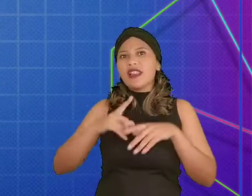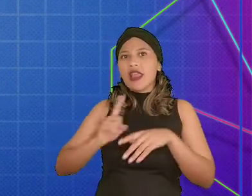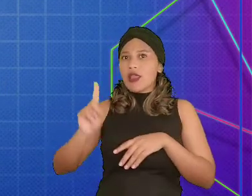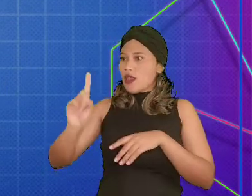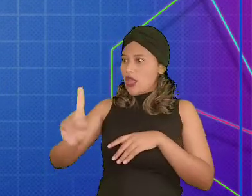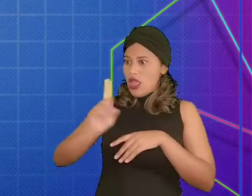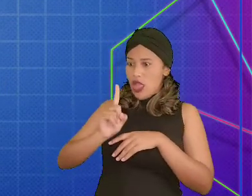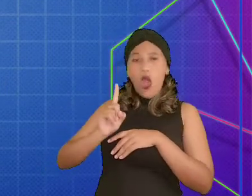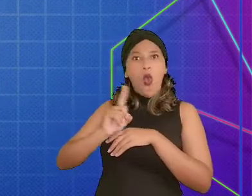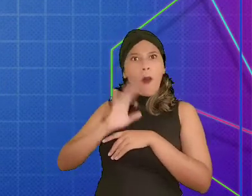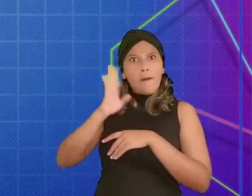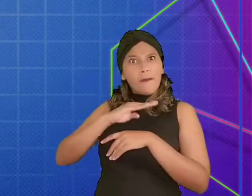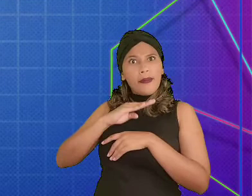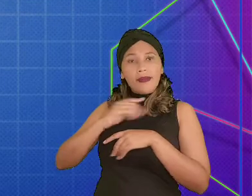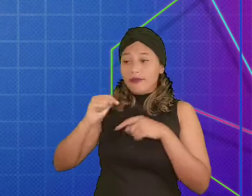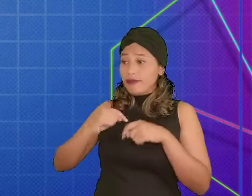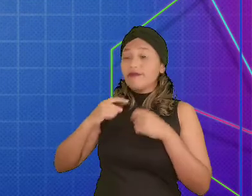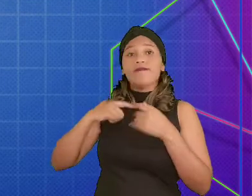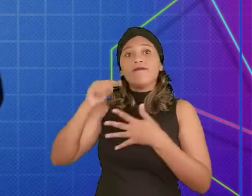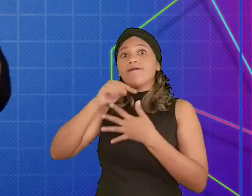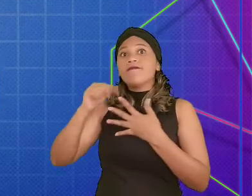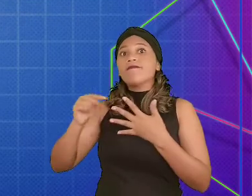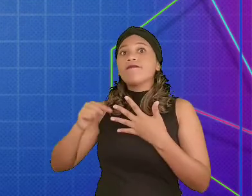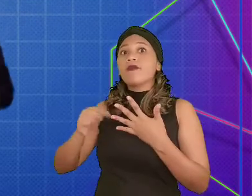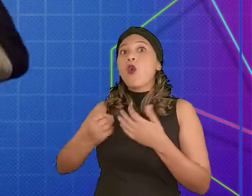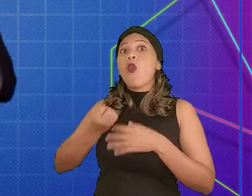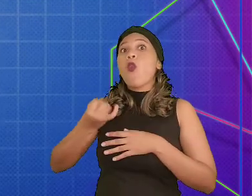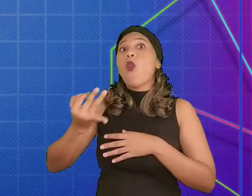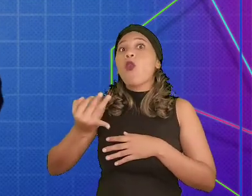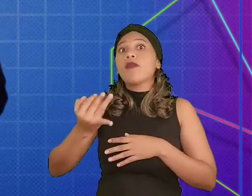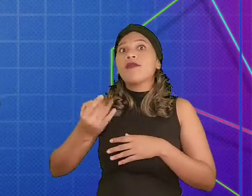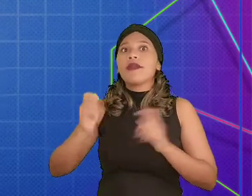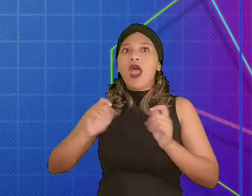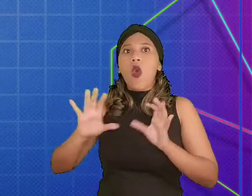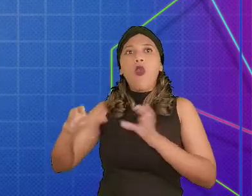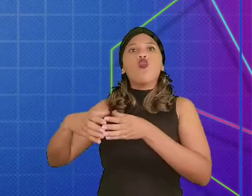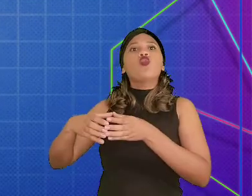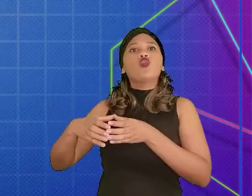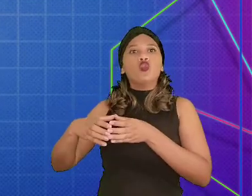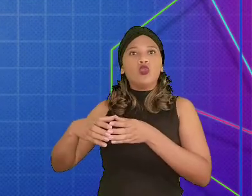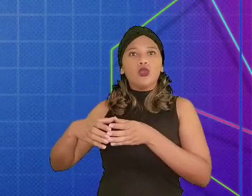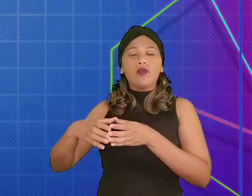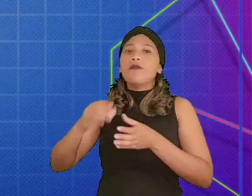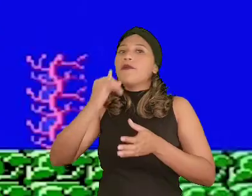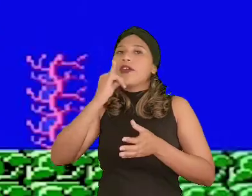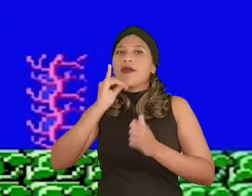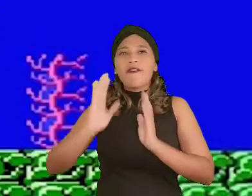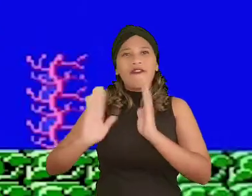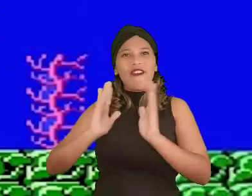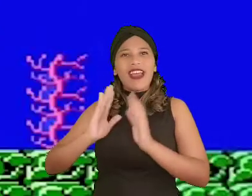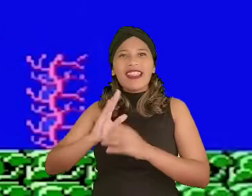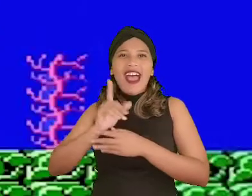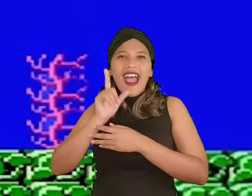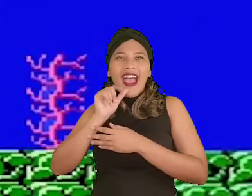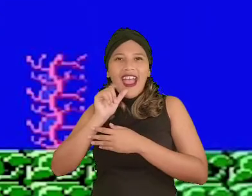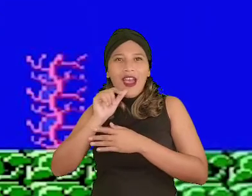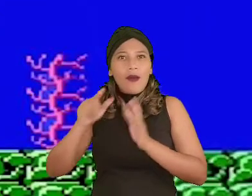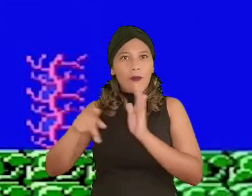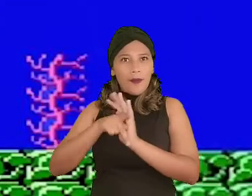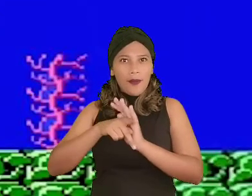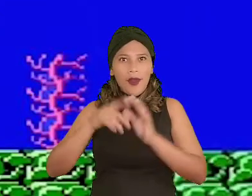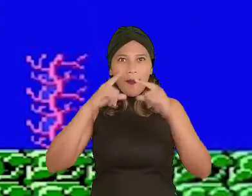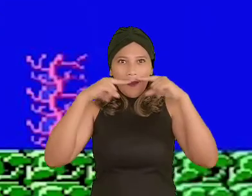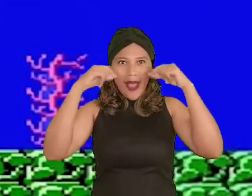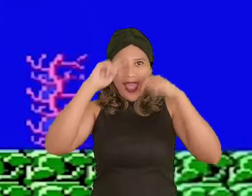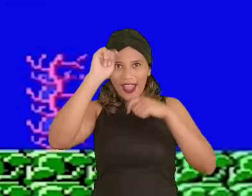inimigos, por exemplo, as novas composições continuem compondo uma unidade. Por exemplo, a fase da água do Mario é diferente